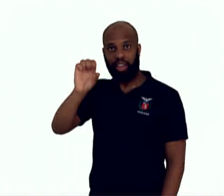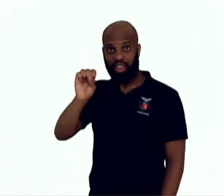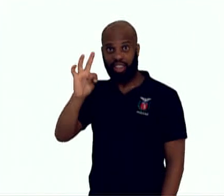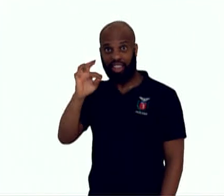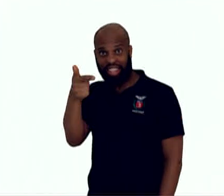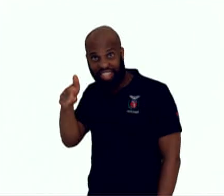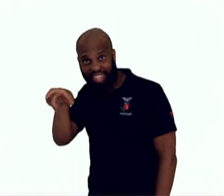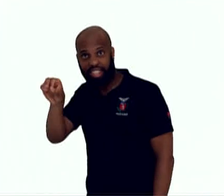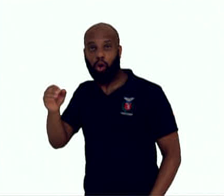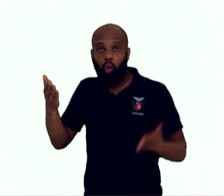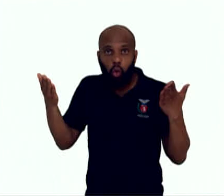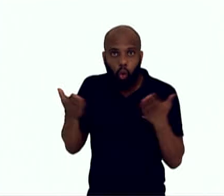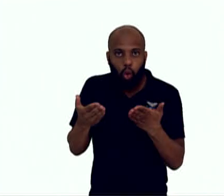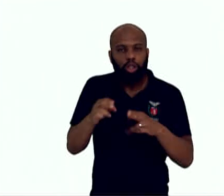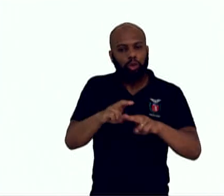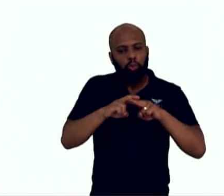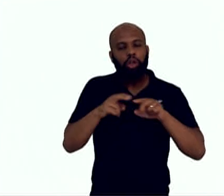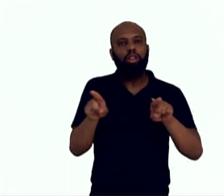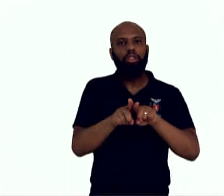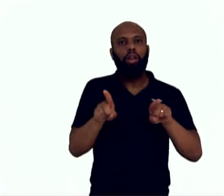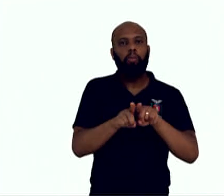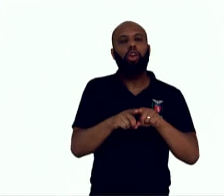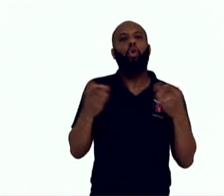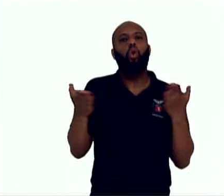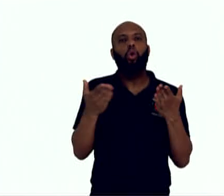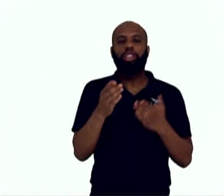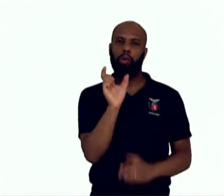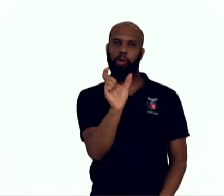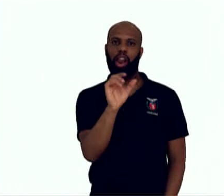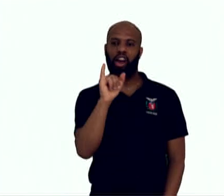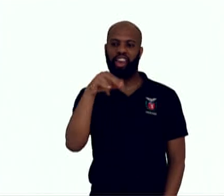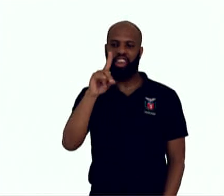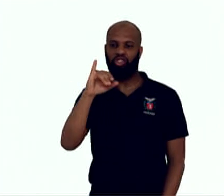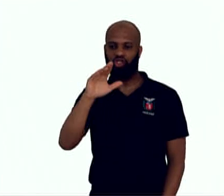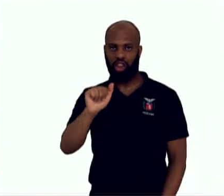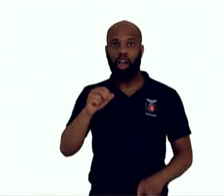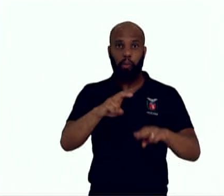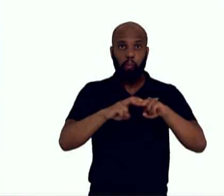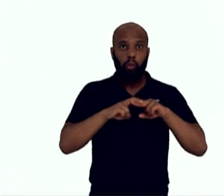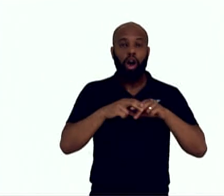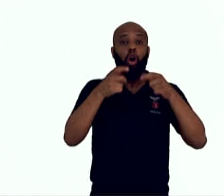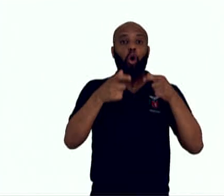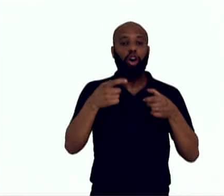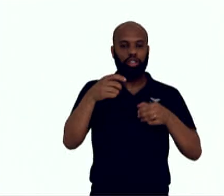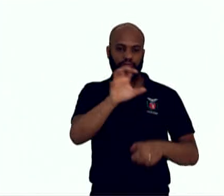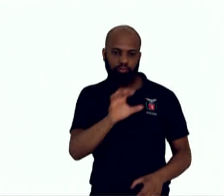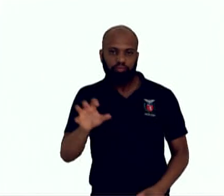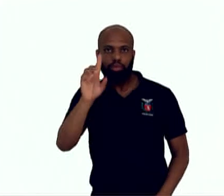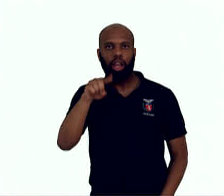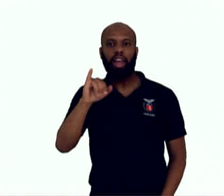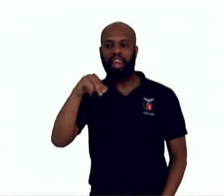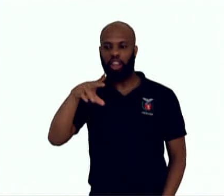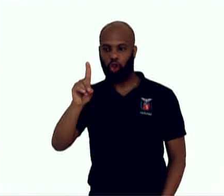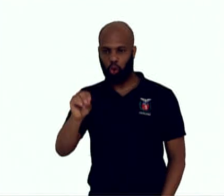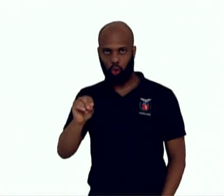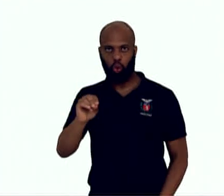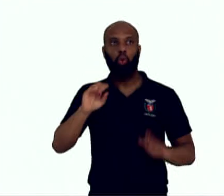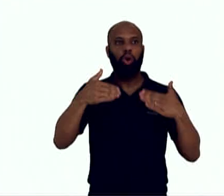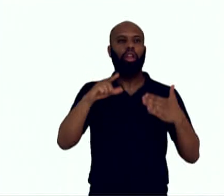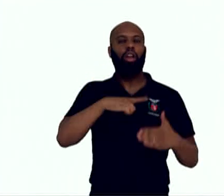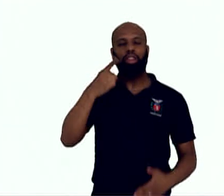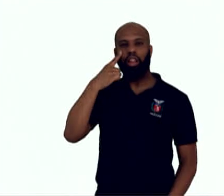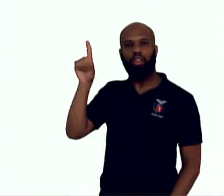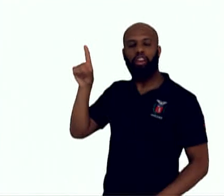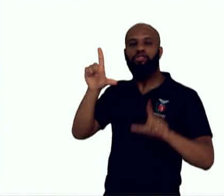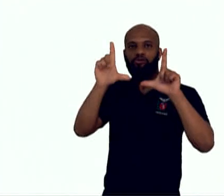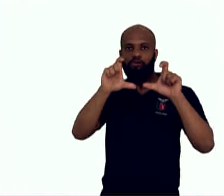Inclusive, aí a origem da palavra Índia. Está entre 2.500 a 1.500 anos. Cidades, como essa fotografia aqui dessa